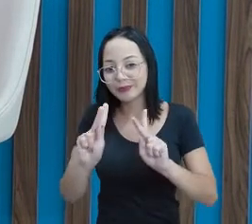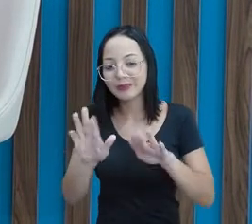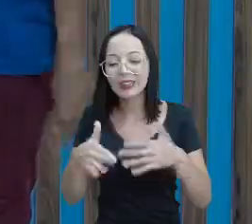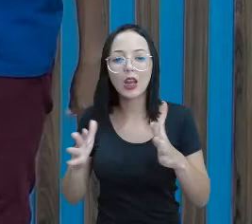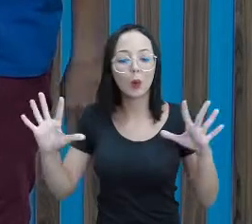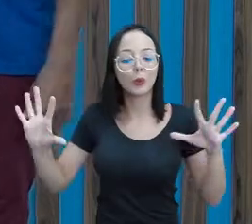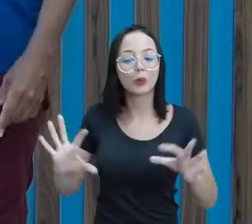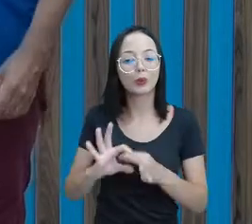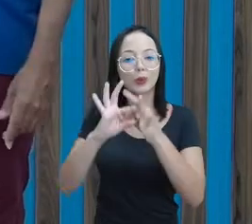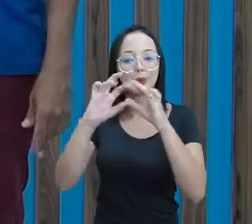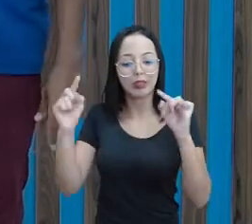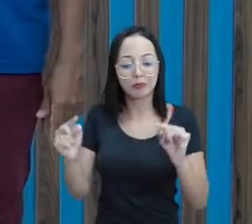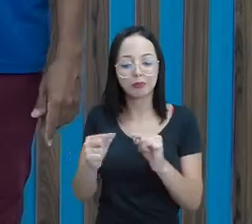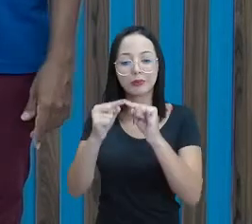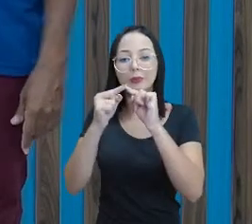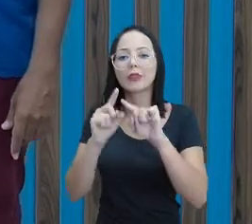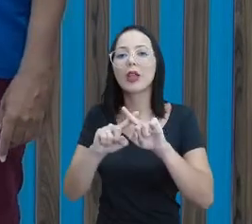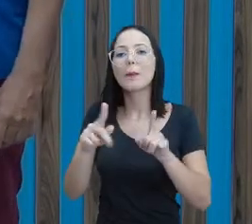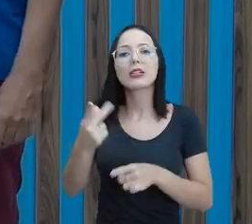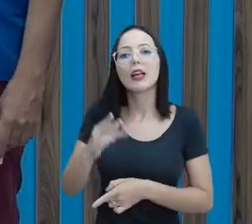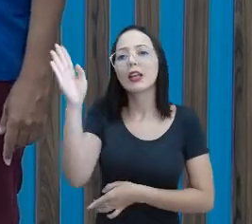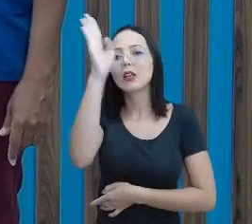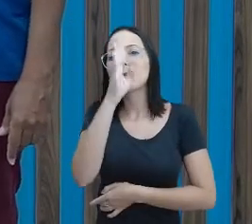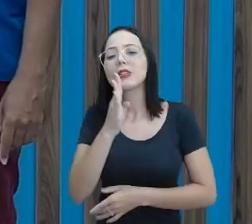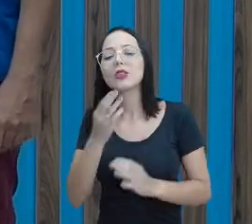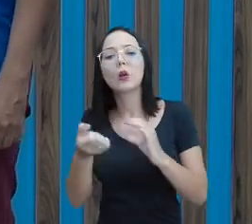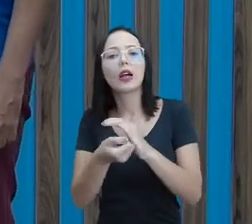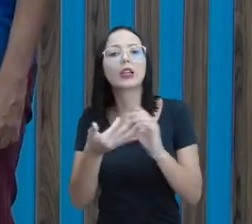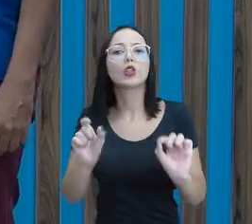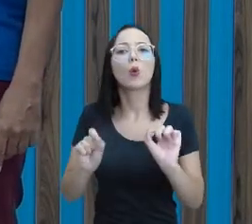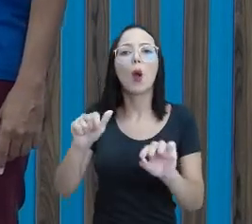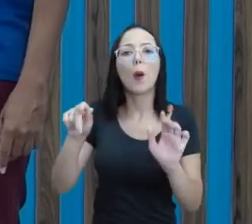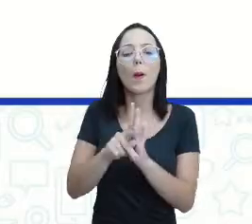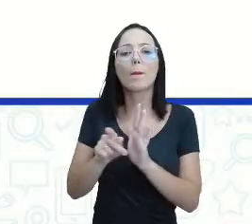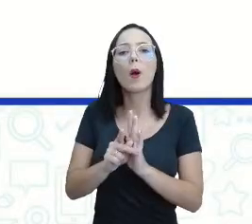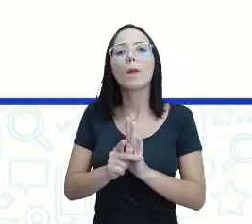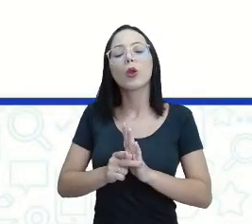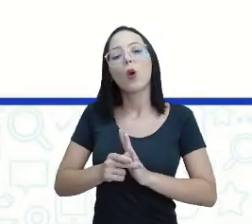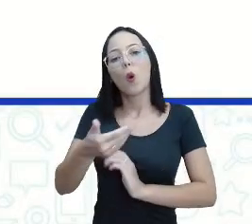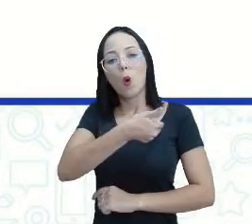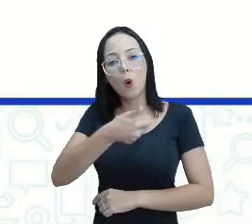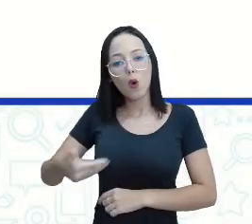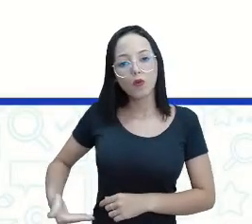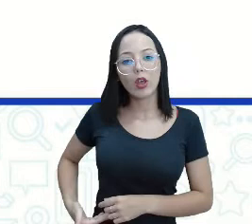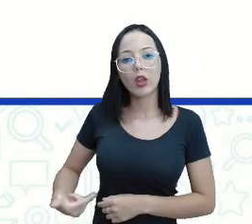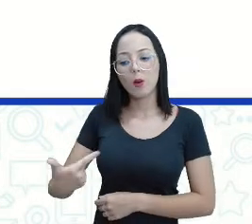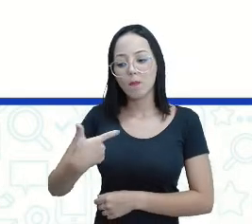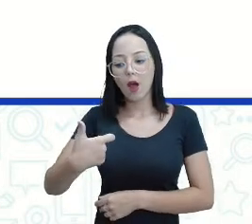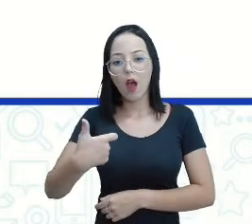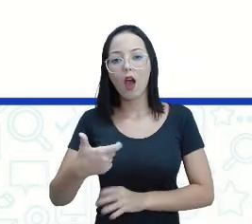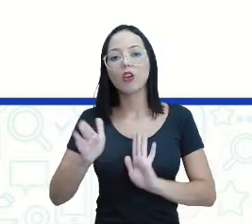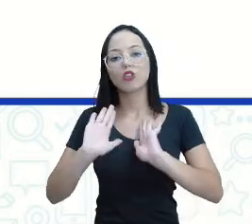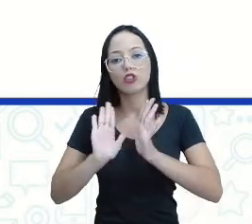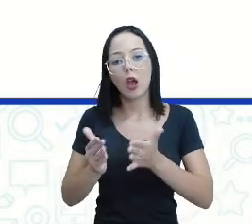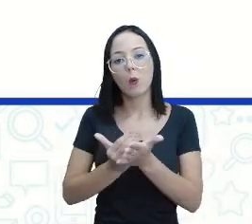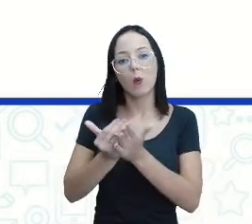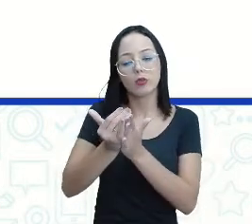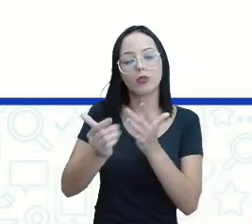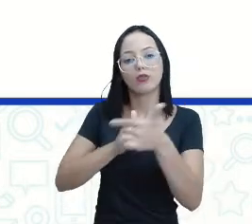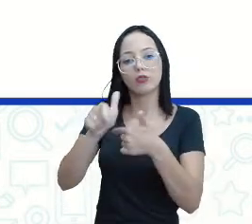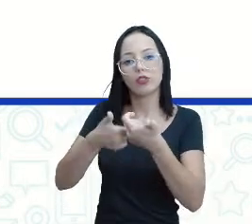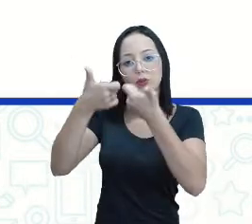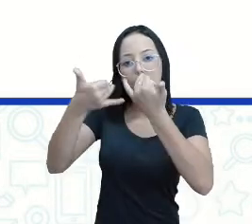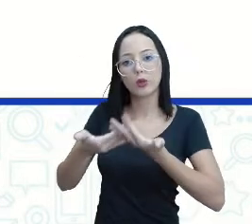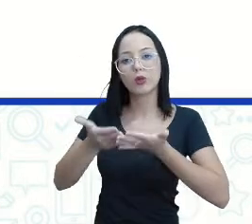a ligação. Mas aqui no Brasil, qual foi a característica? Durante o governo de Getúlio Vargas, criou condições de trabalho, o professor acabou de falar isso aqui,